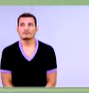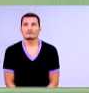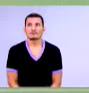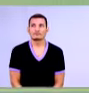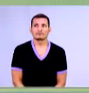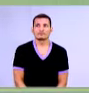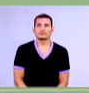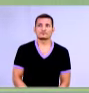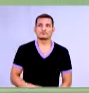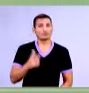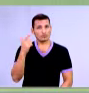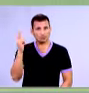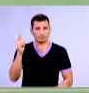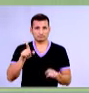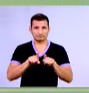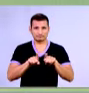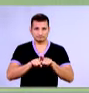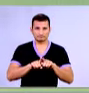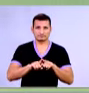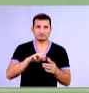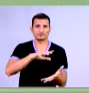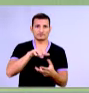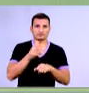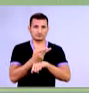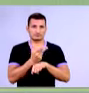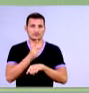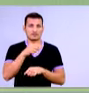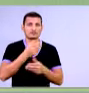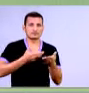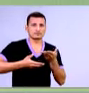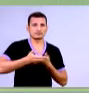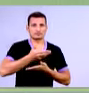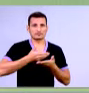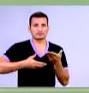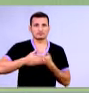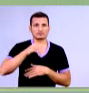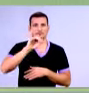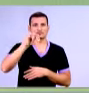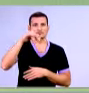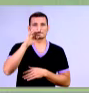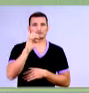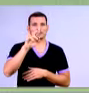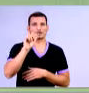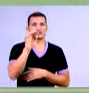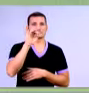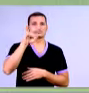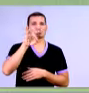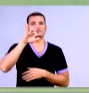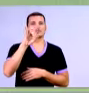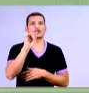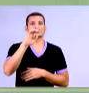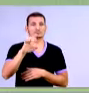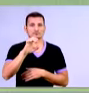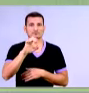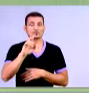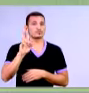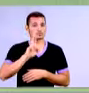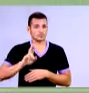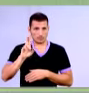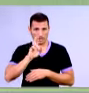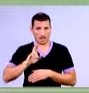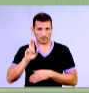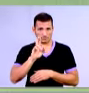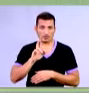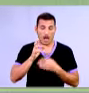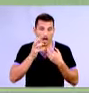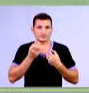Um outro requisito do universo multimídia é interatividade. Então, o usuário, ele assume um papel